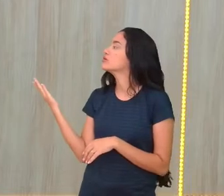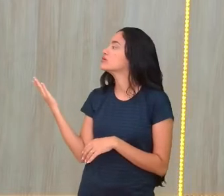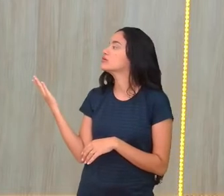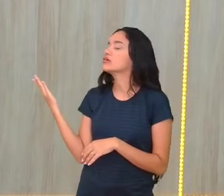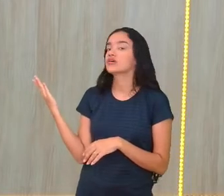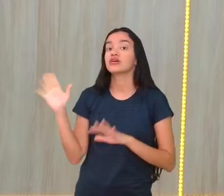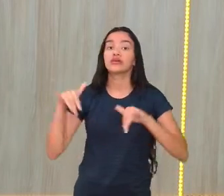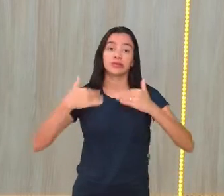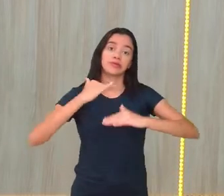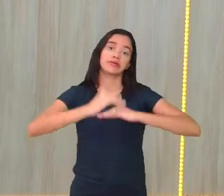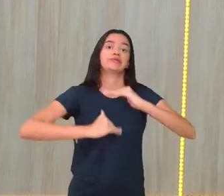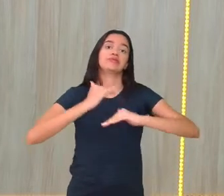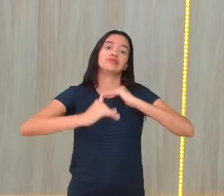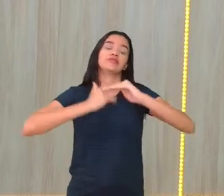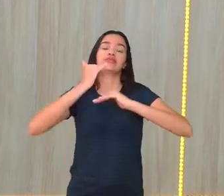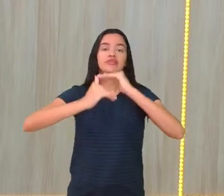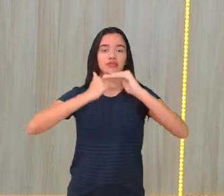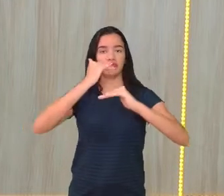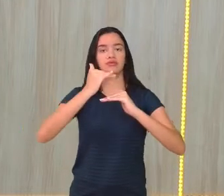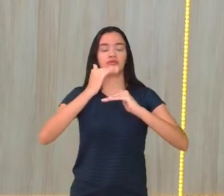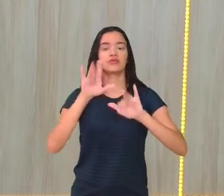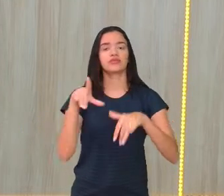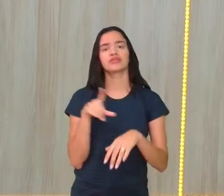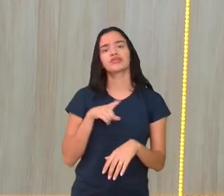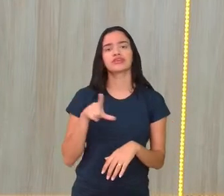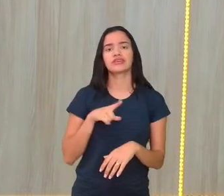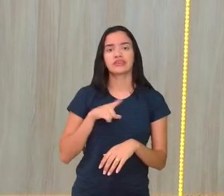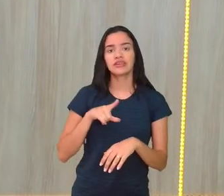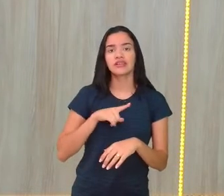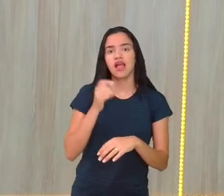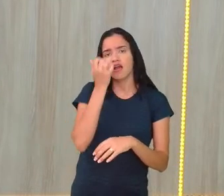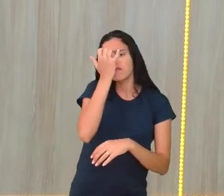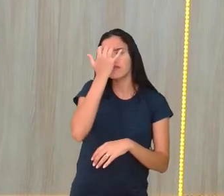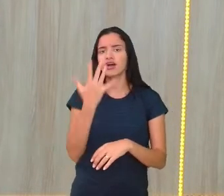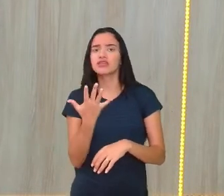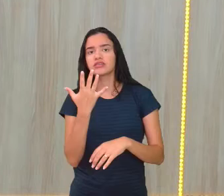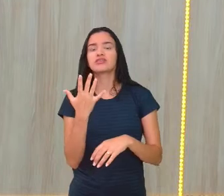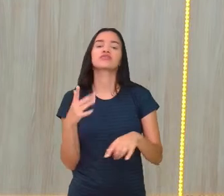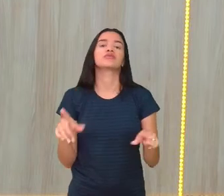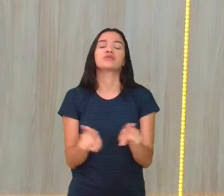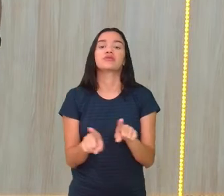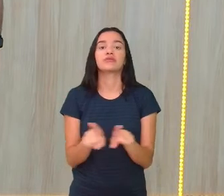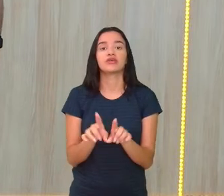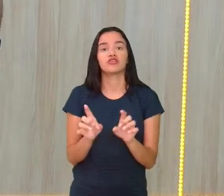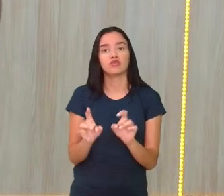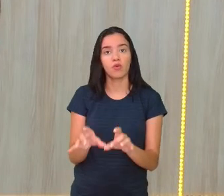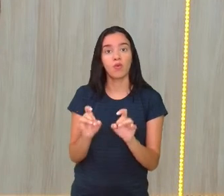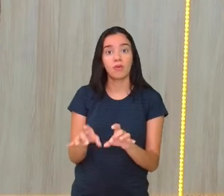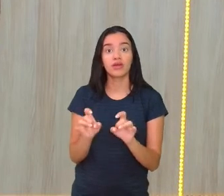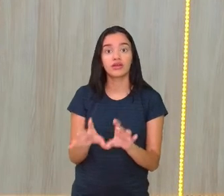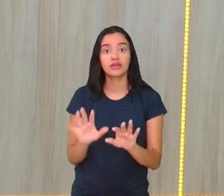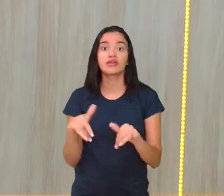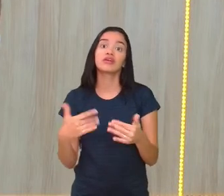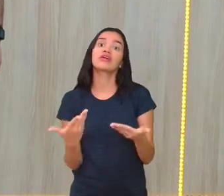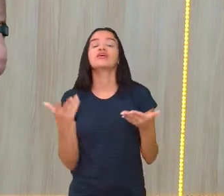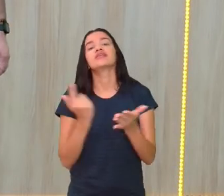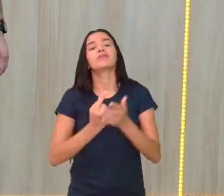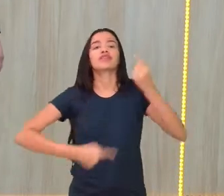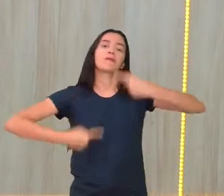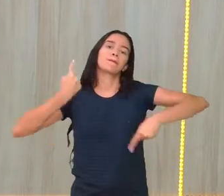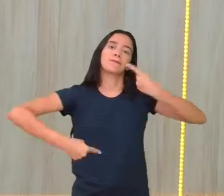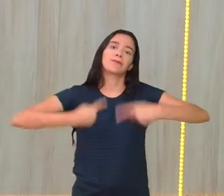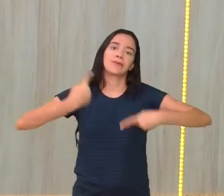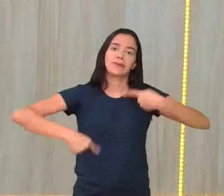o desenvolvimento de portos marítimos, que por sua vez facilitou o comércio, né? Em termos de